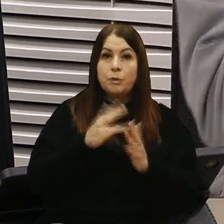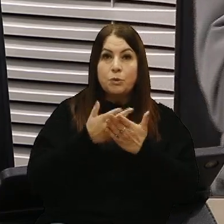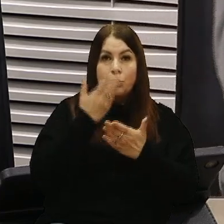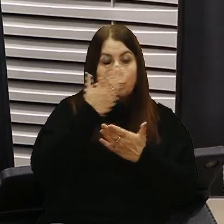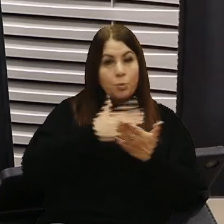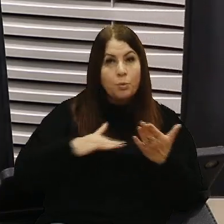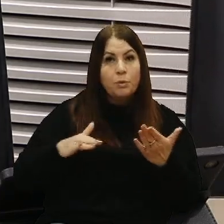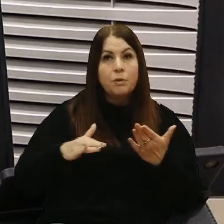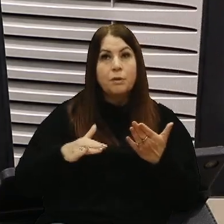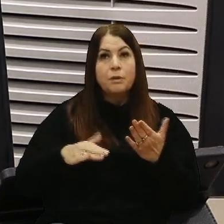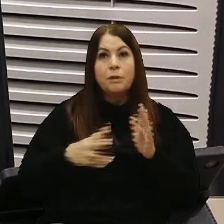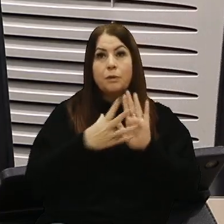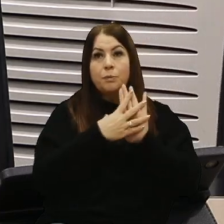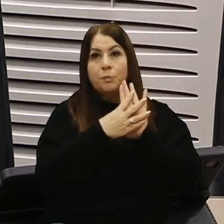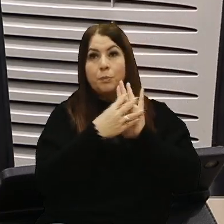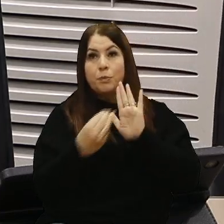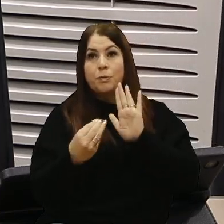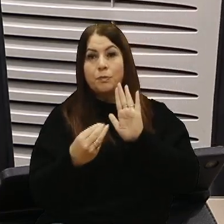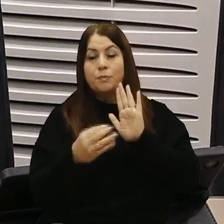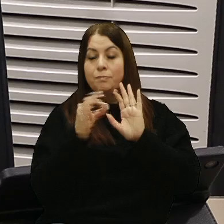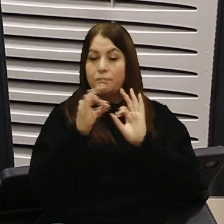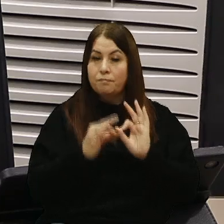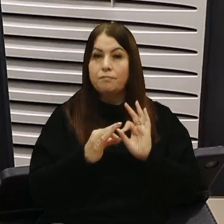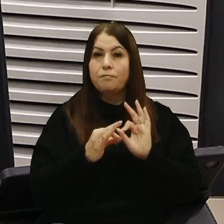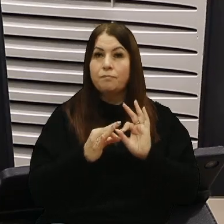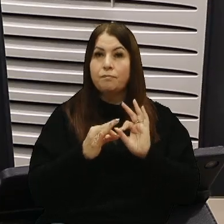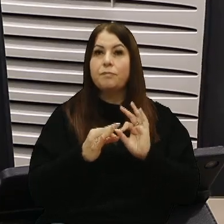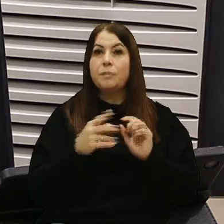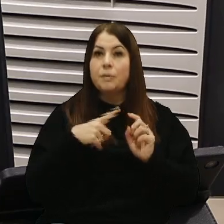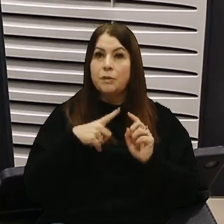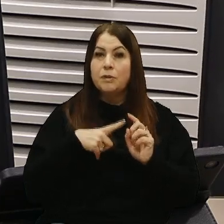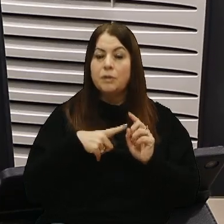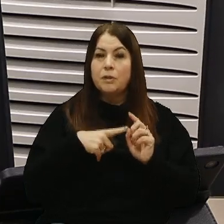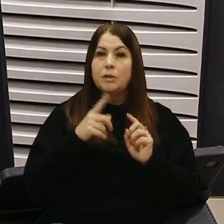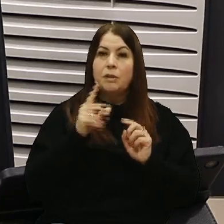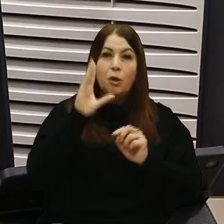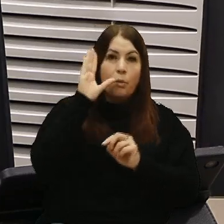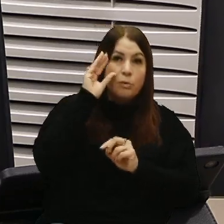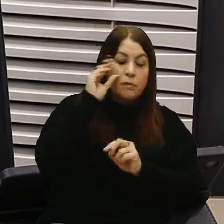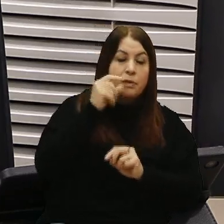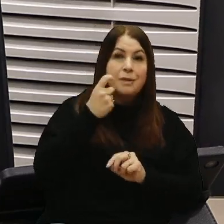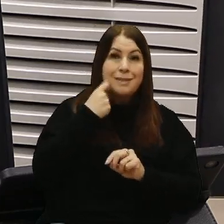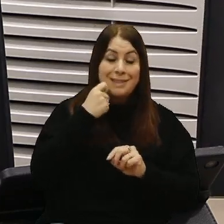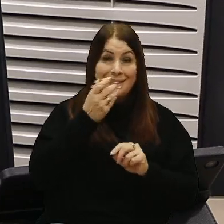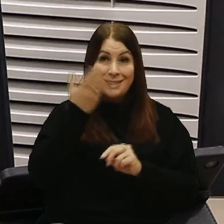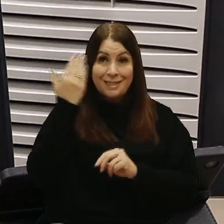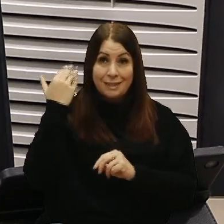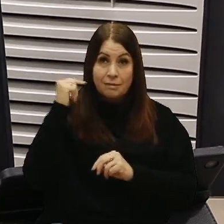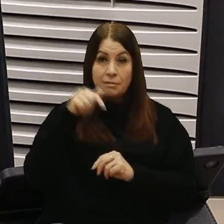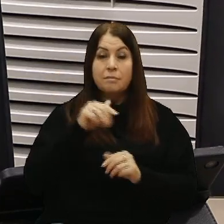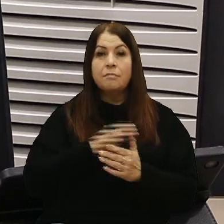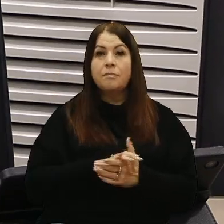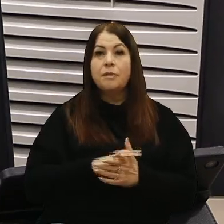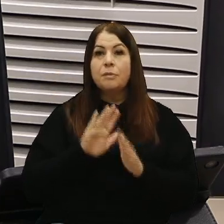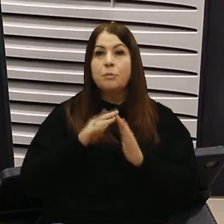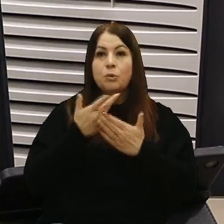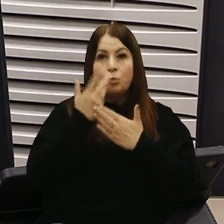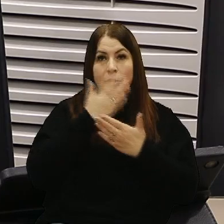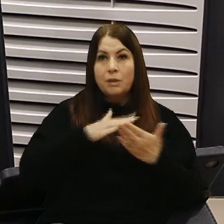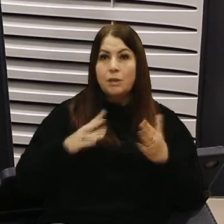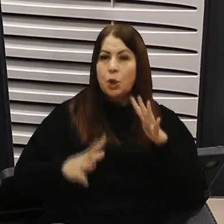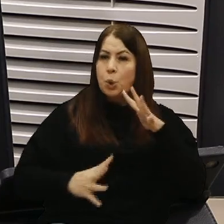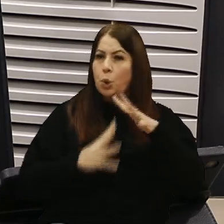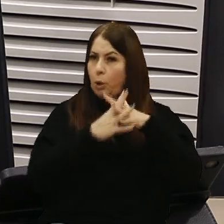escolinha modelo, exemplar, uma escolinha que já tive lá dando uma observada sexta-feira passada, uma escolinha